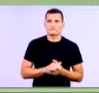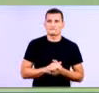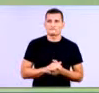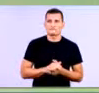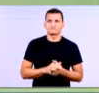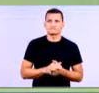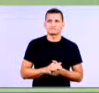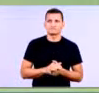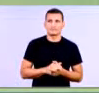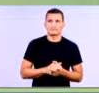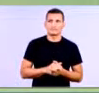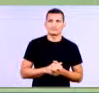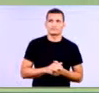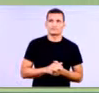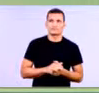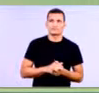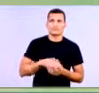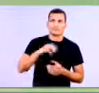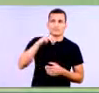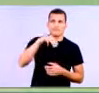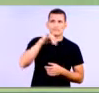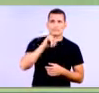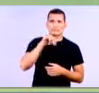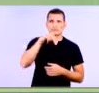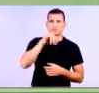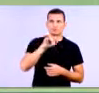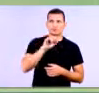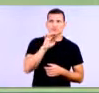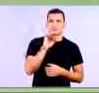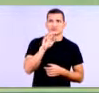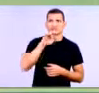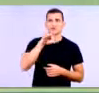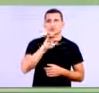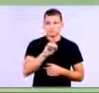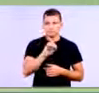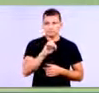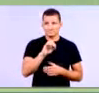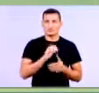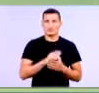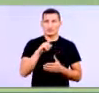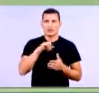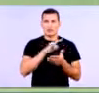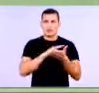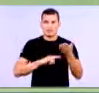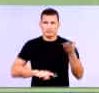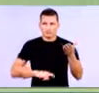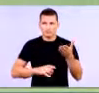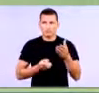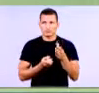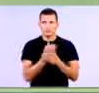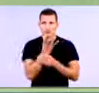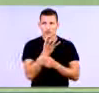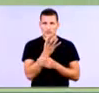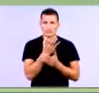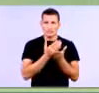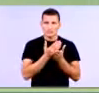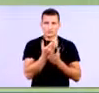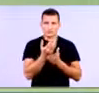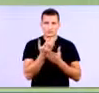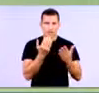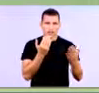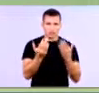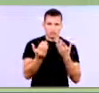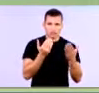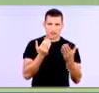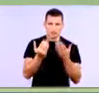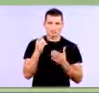Segundo o Ministério da Integração Nacional, é um documento elaborado a partir de uma análise de risco